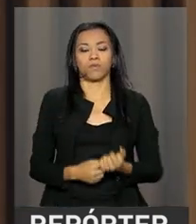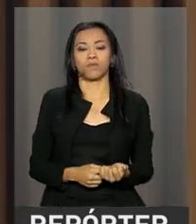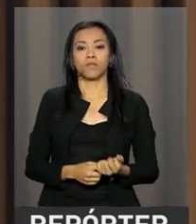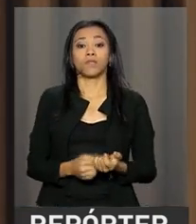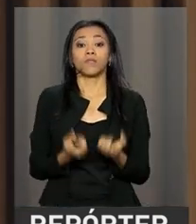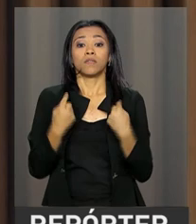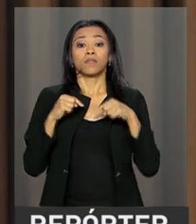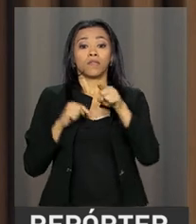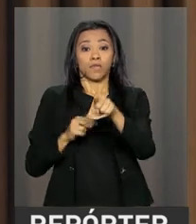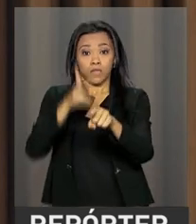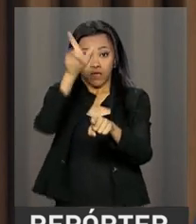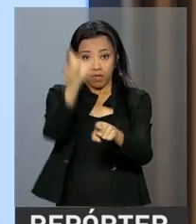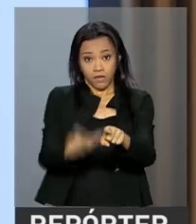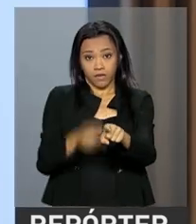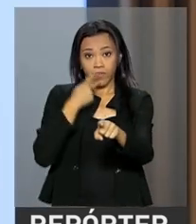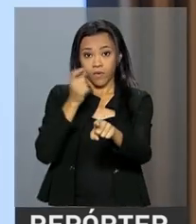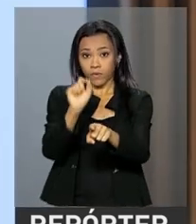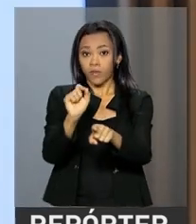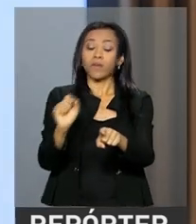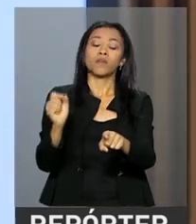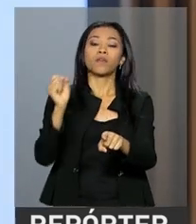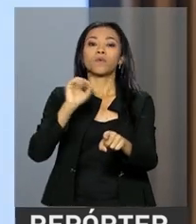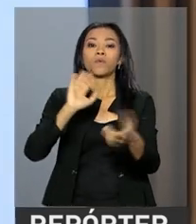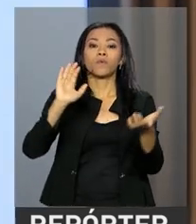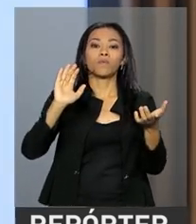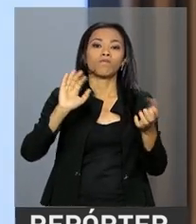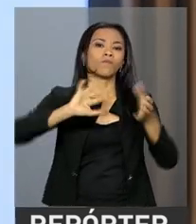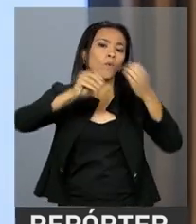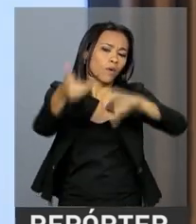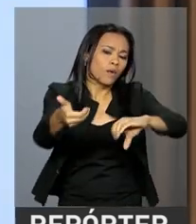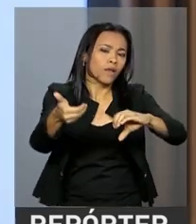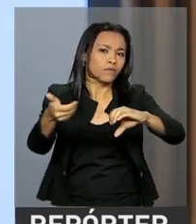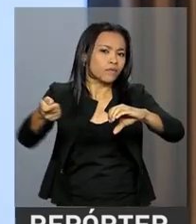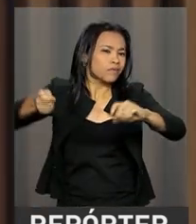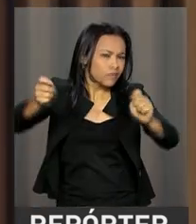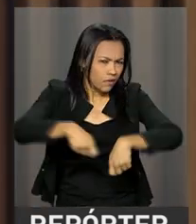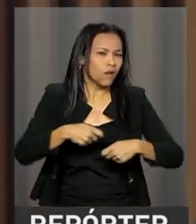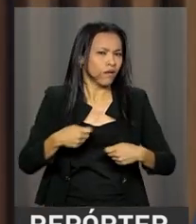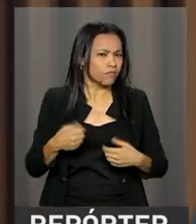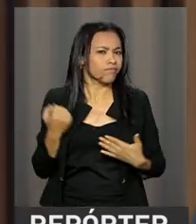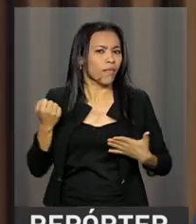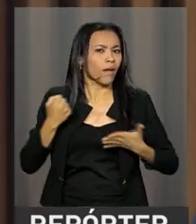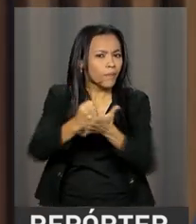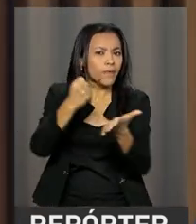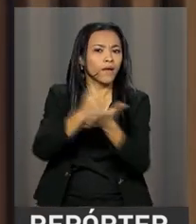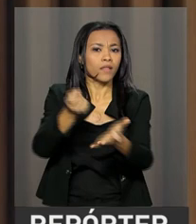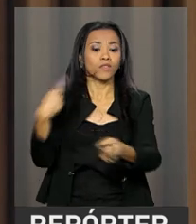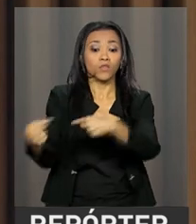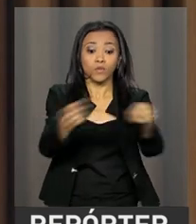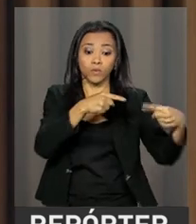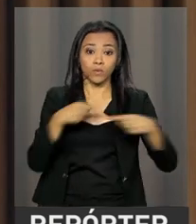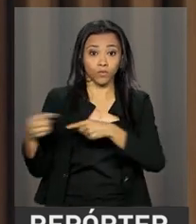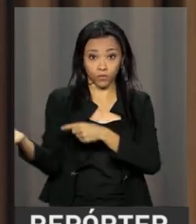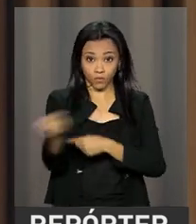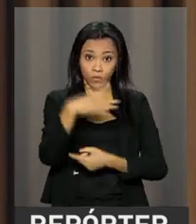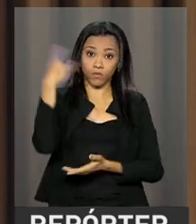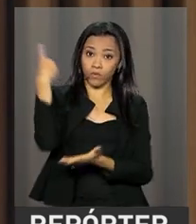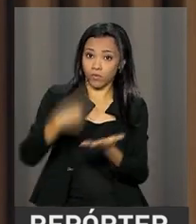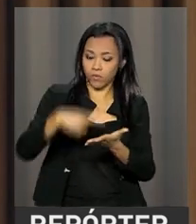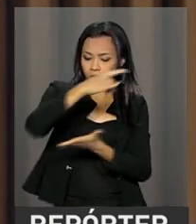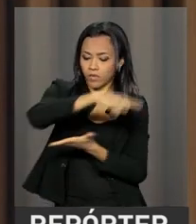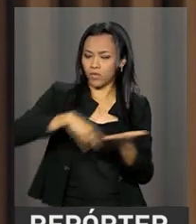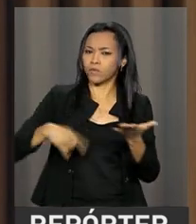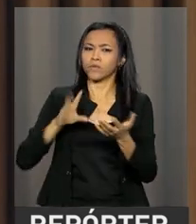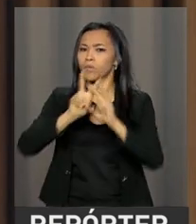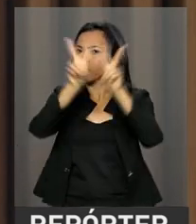em exercício afirmou também que o Congresso Nacional pode colaborar na discussão de um novo marco regulatório